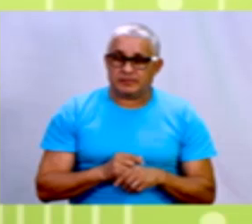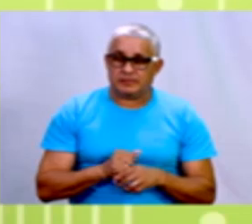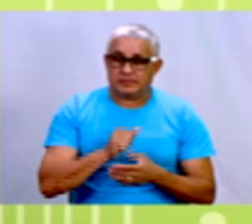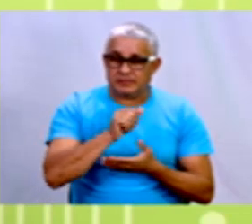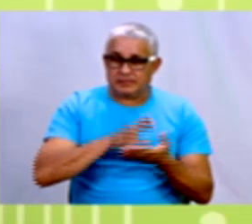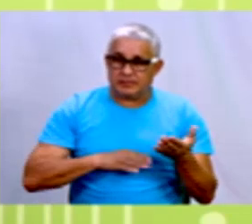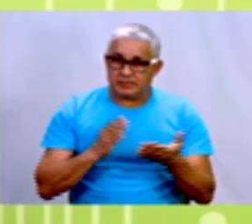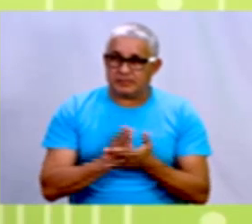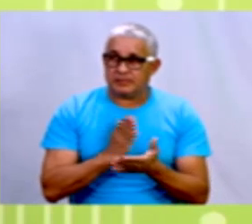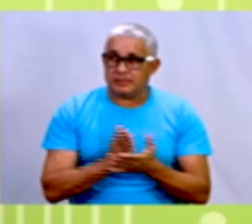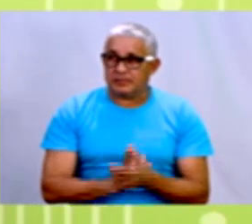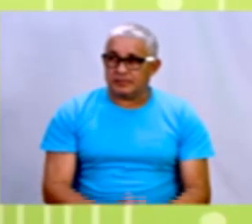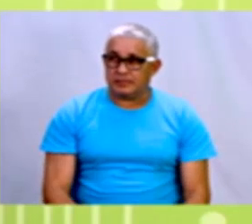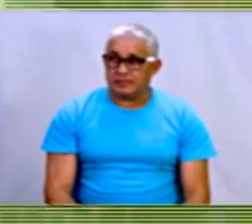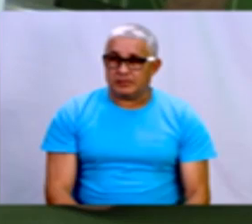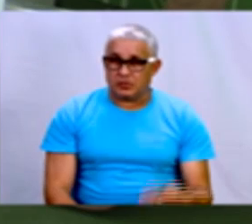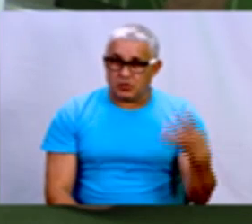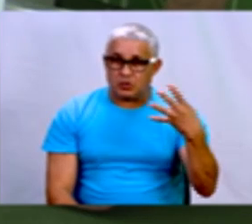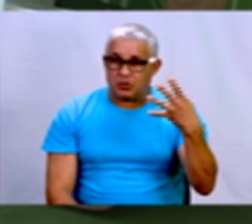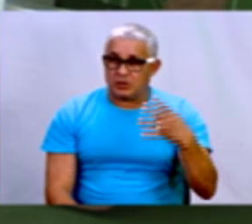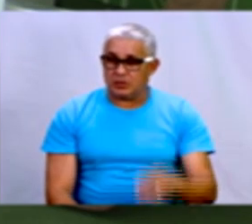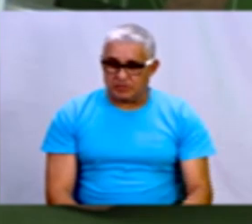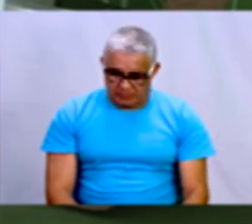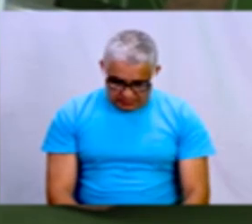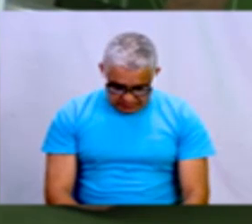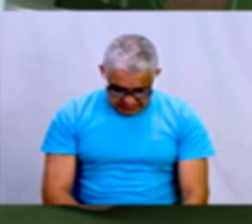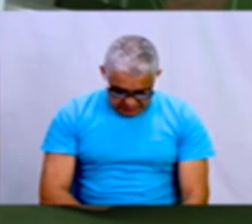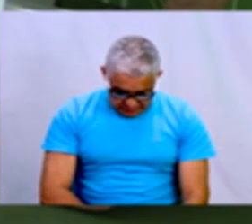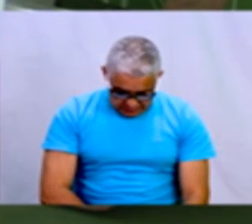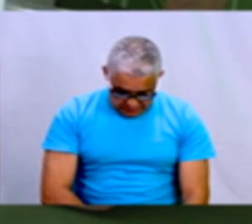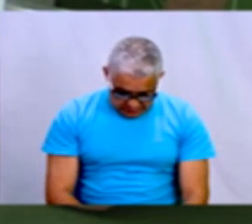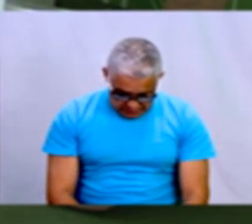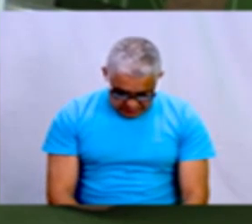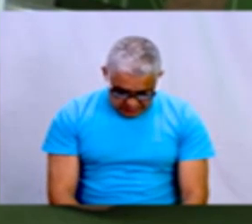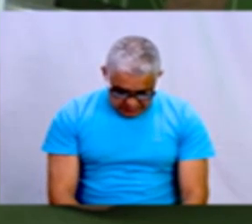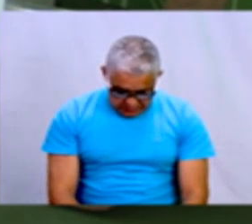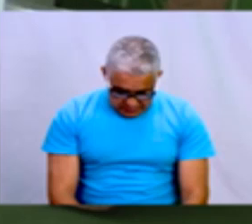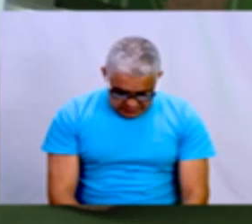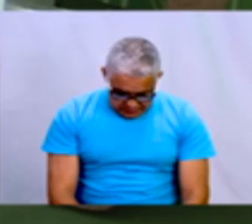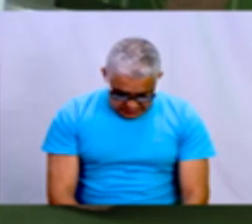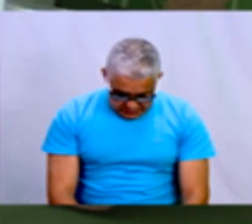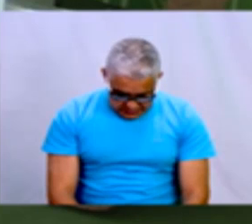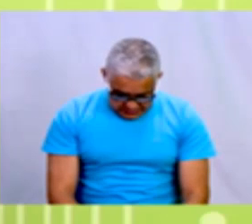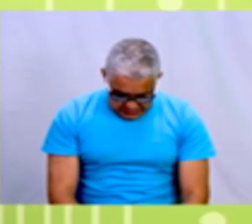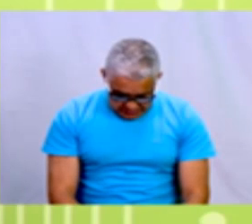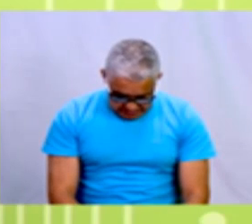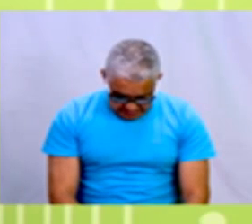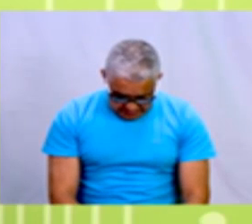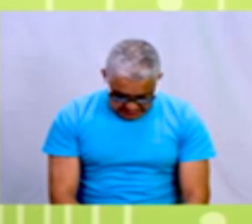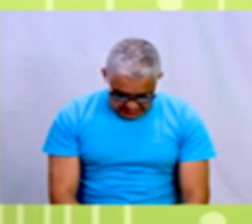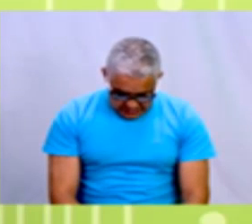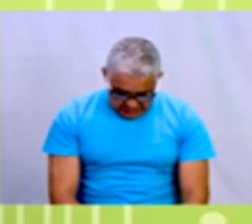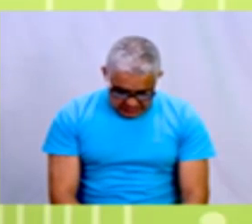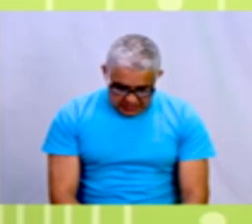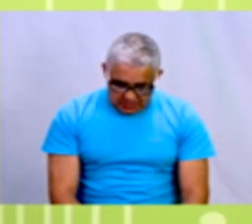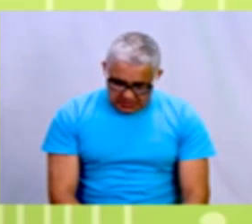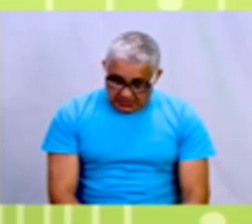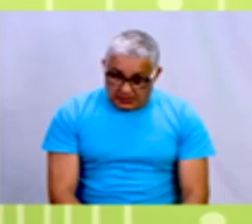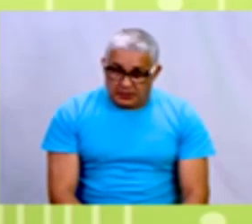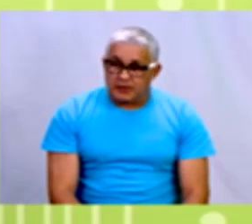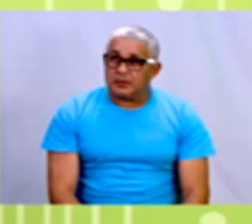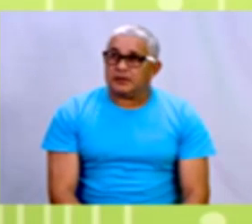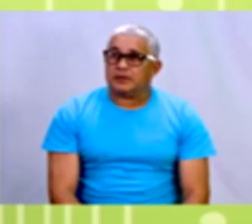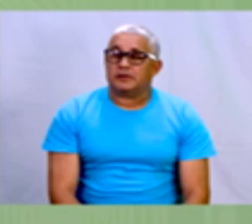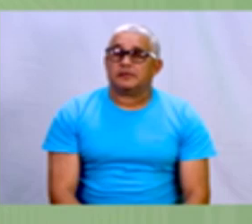tá? Vamos para a questão 4, então, já que os tutores não passaram nada para a gente dessa questão, tá?